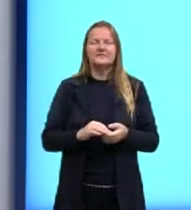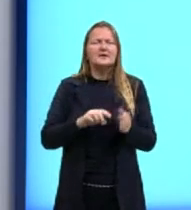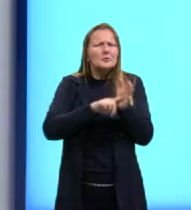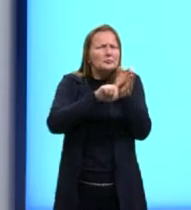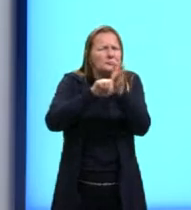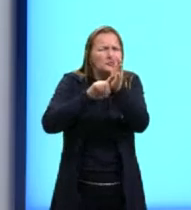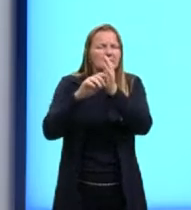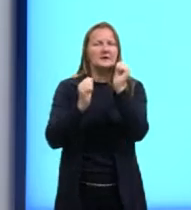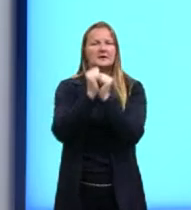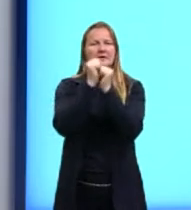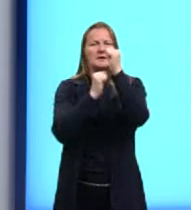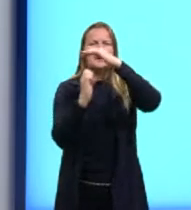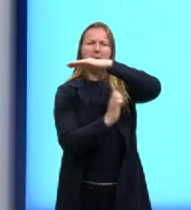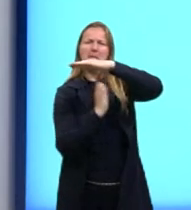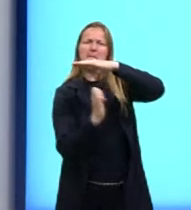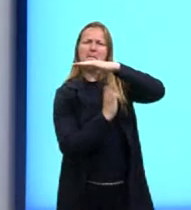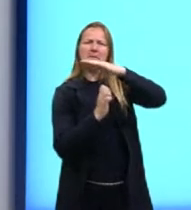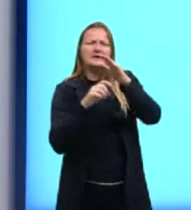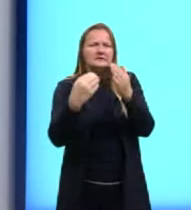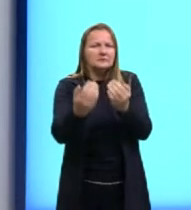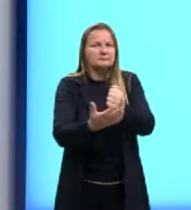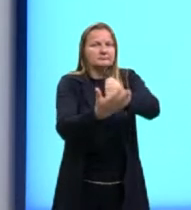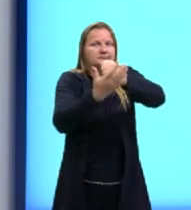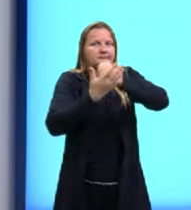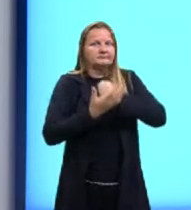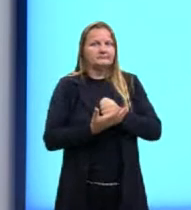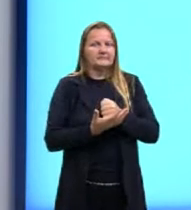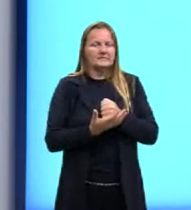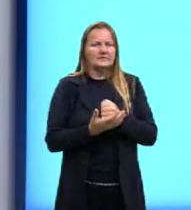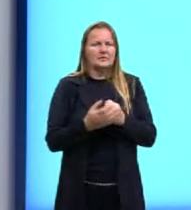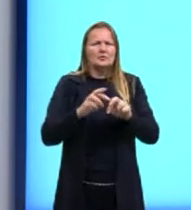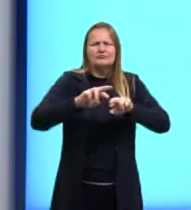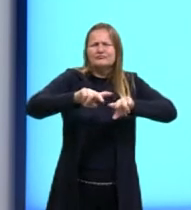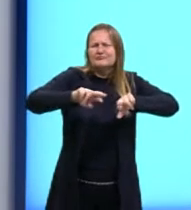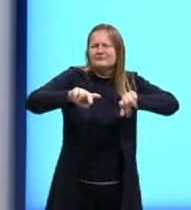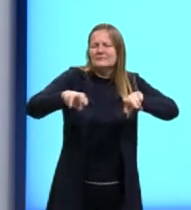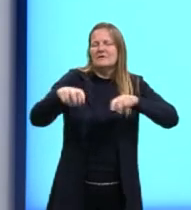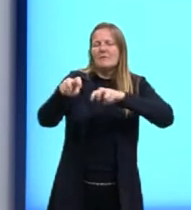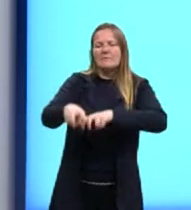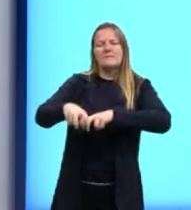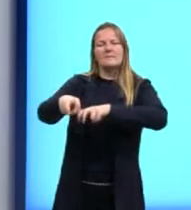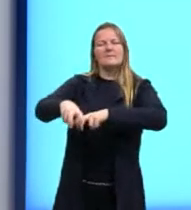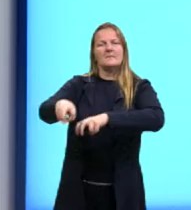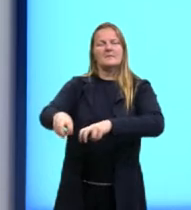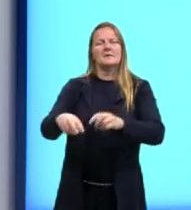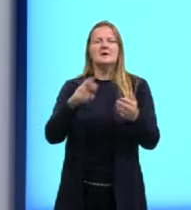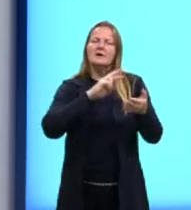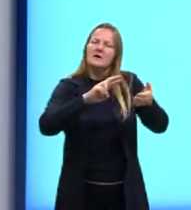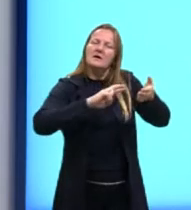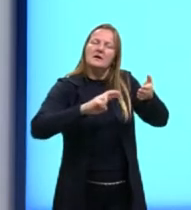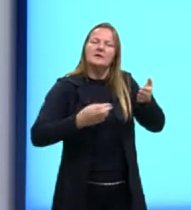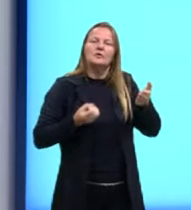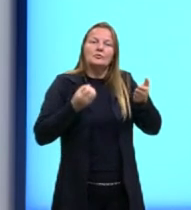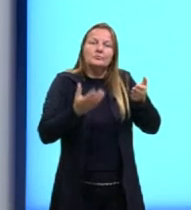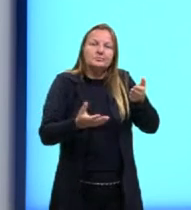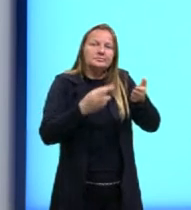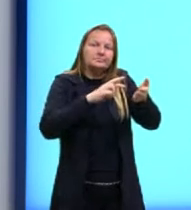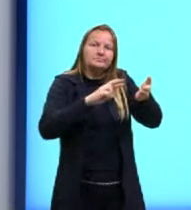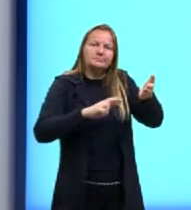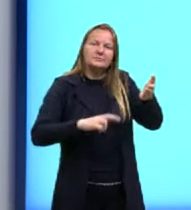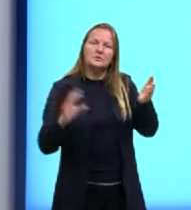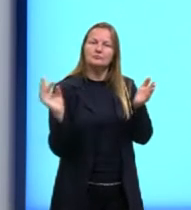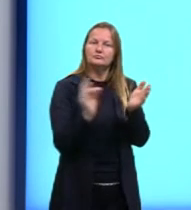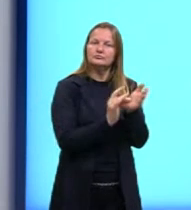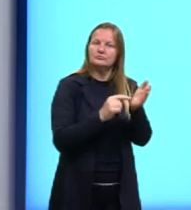avaliar as produções de suas diversas fazendas no relatório entregue consta que